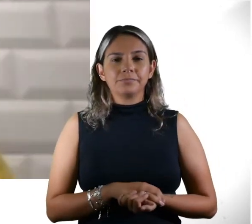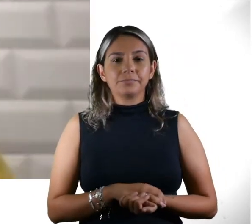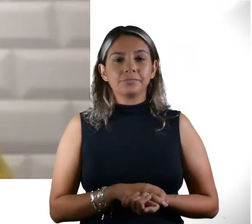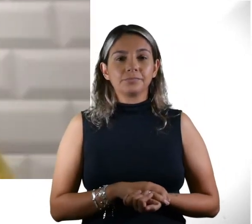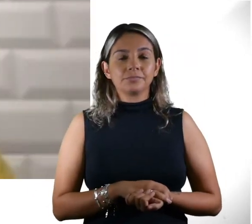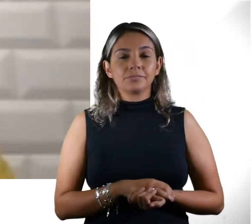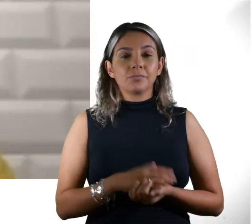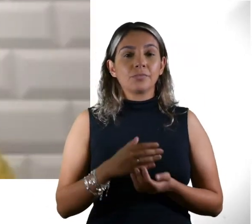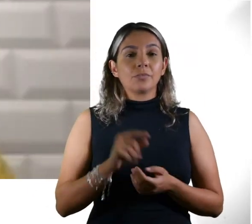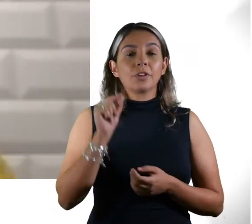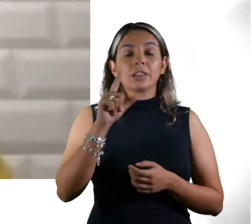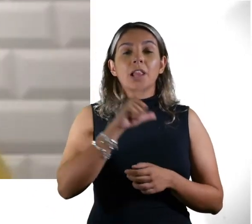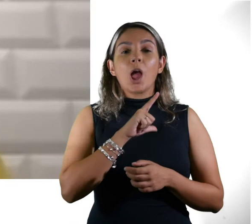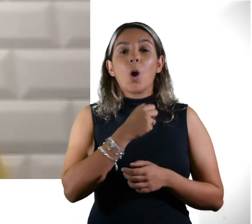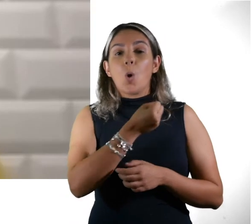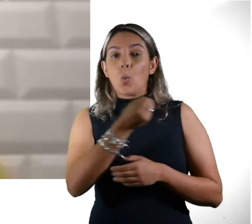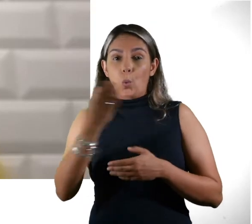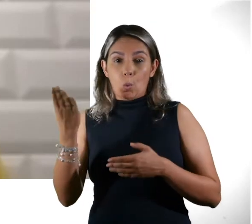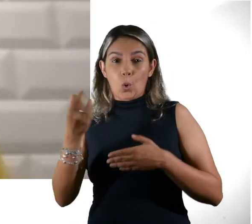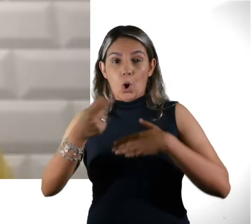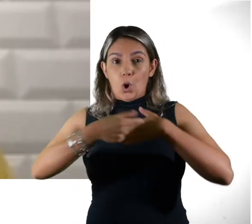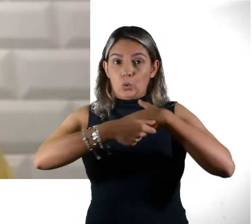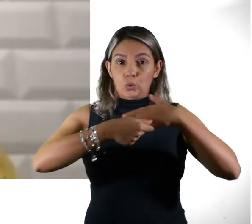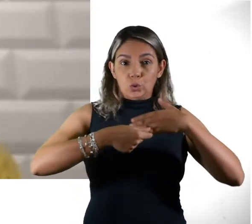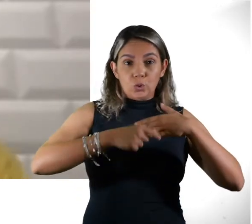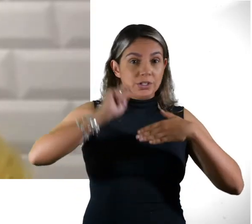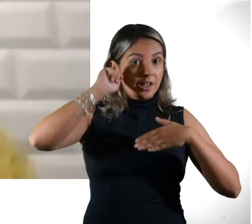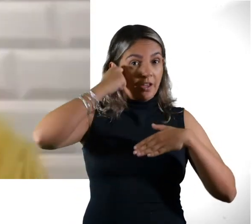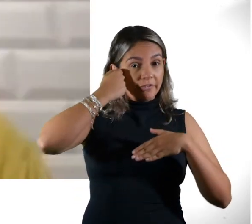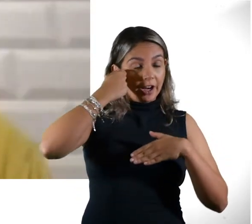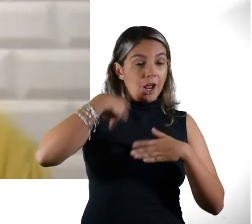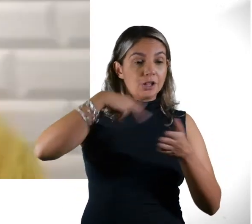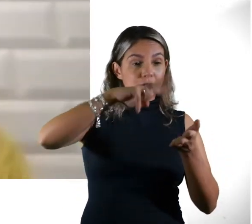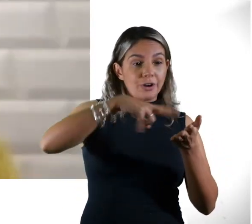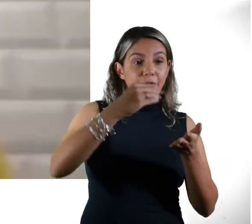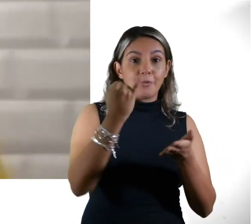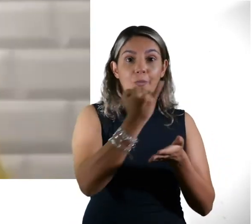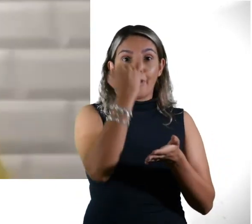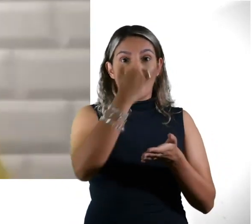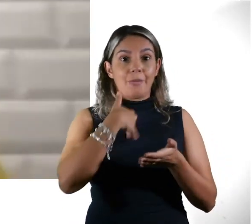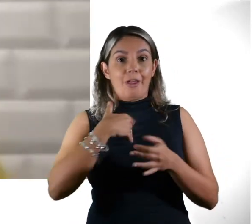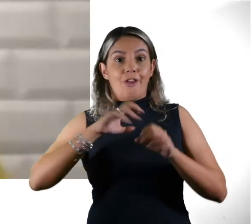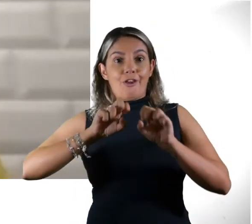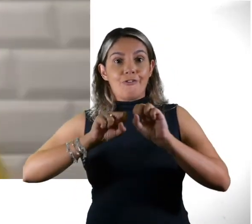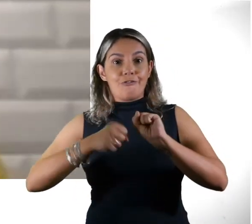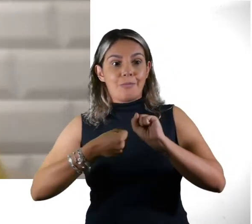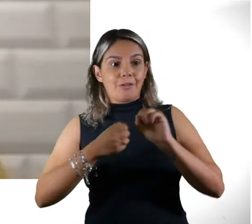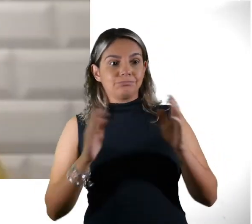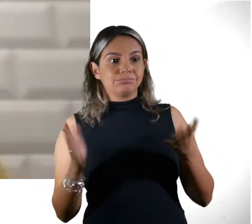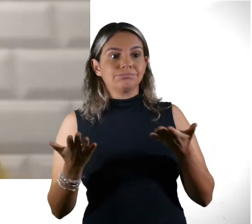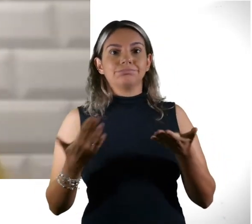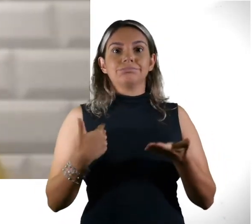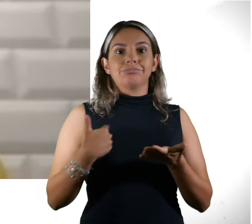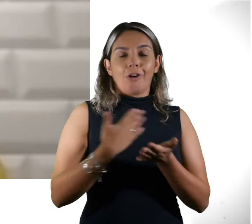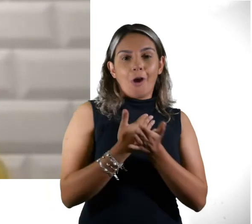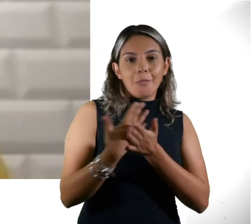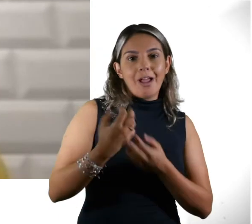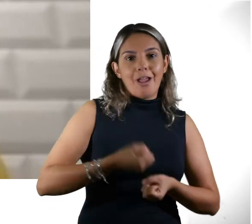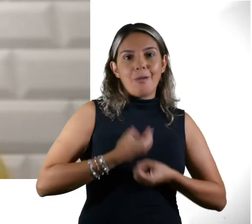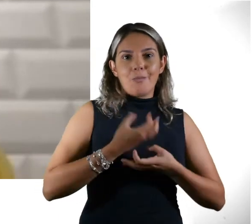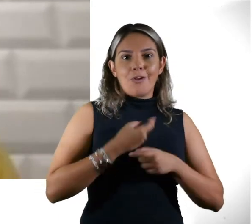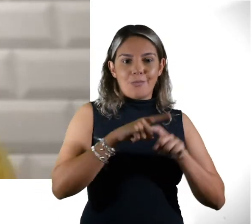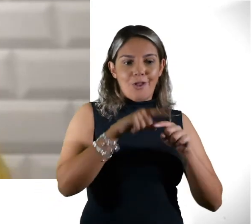fundamentais para a minha formação também, não é? Alguns autores africanos, como o Leopold Sédar Senghor, que é um grande